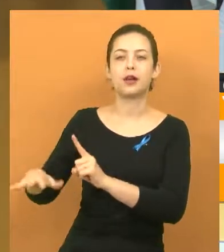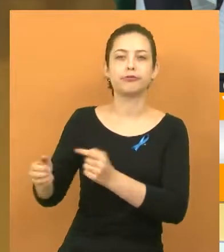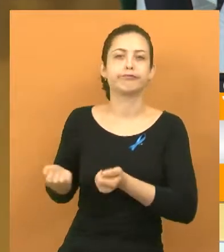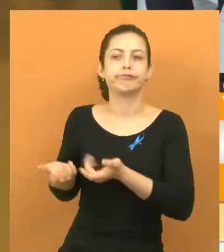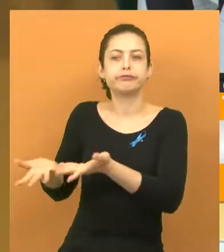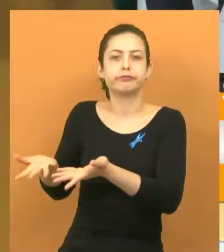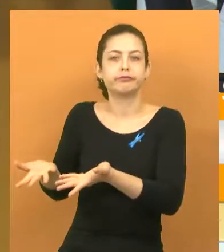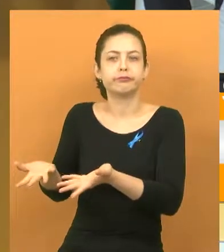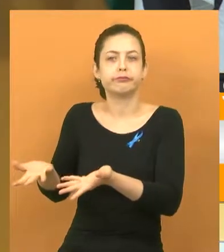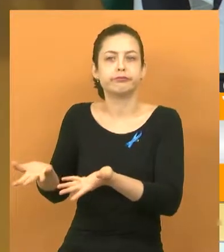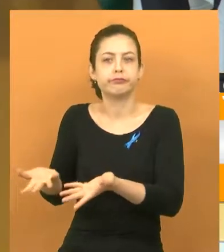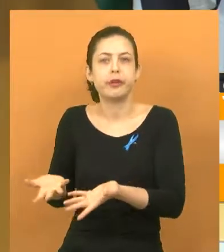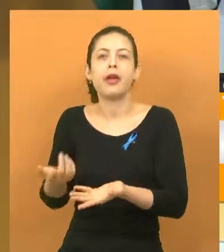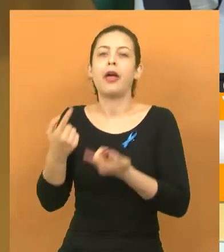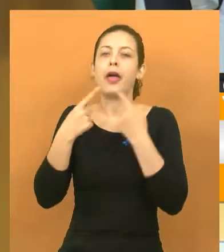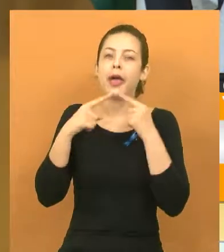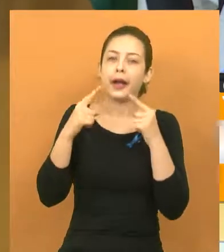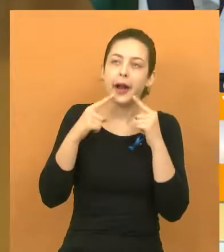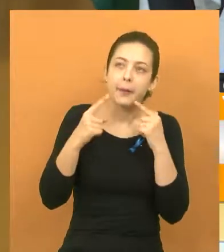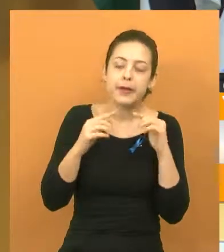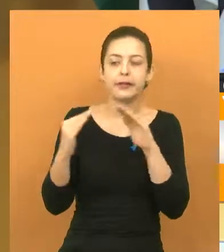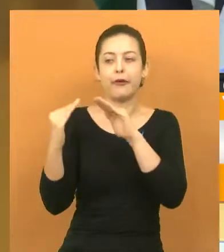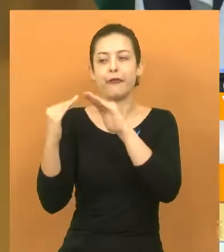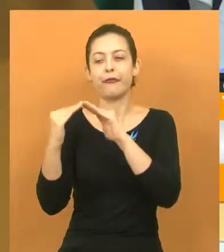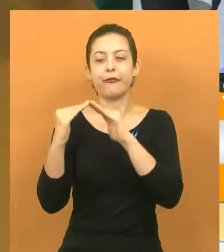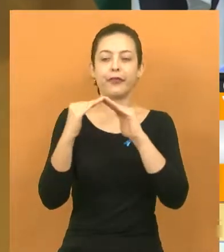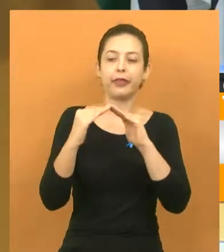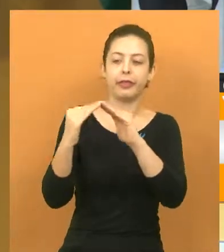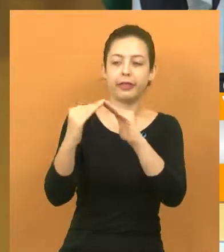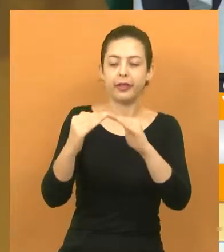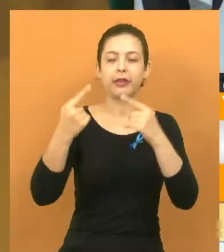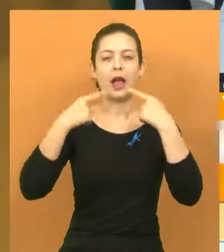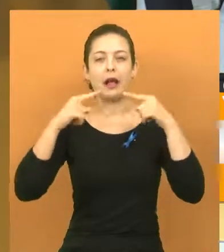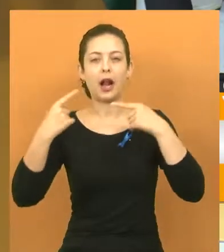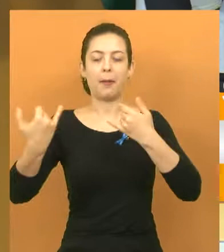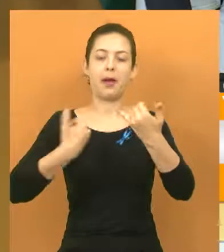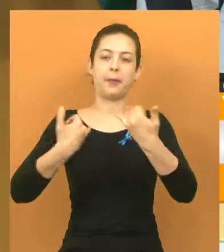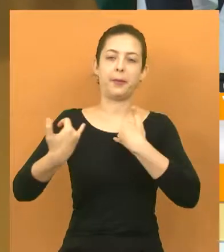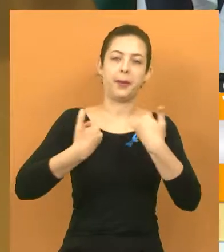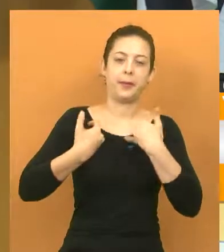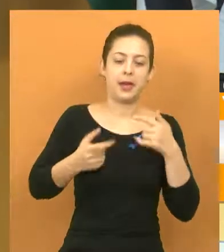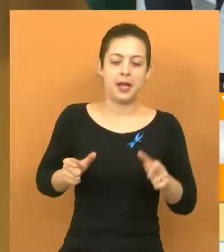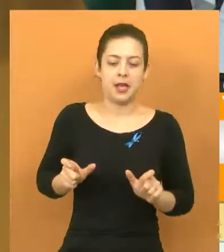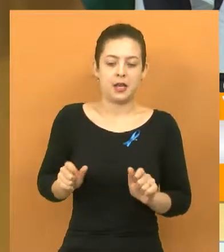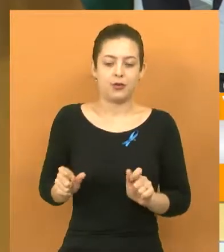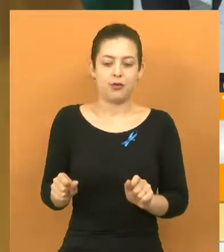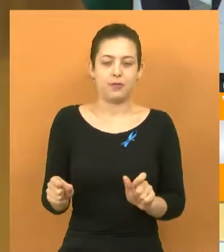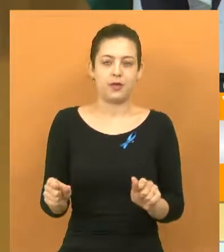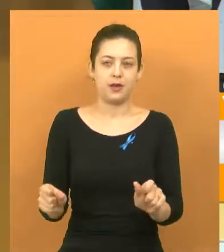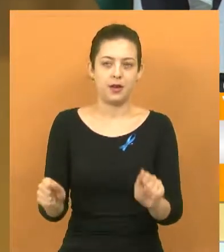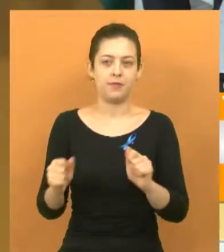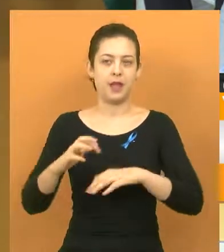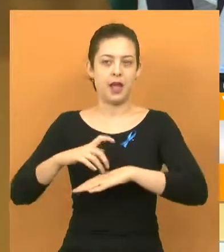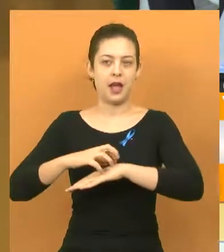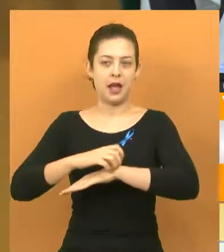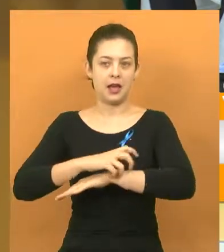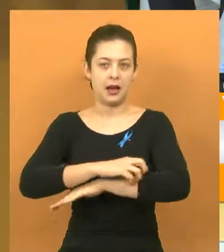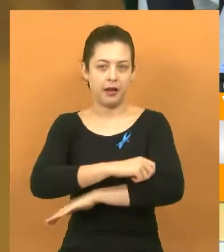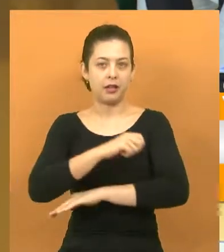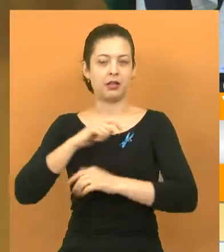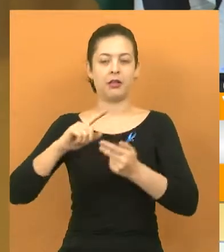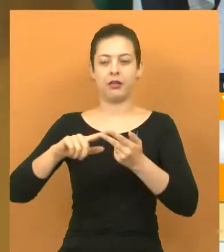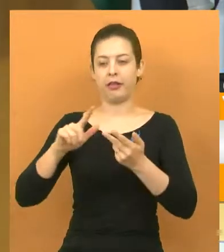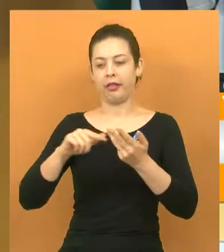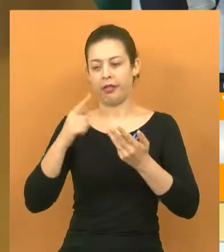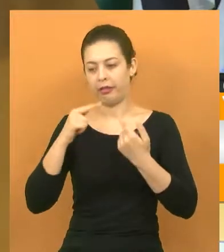Porque depois vem a reclamação dos vizinhos, vem o pessoal reclamar dos escorpiões, né, Valmir? Das aranhas, vem